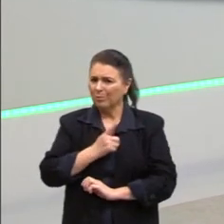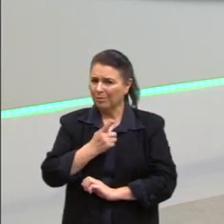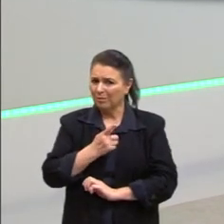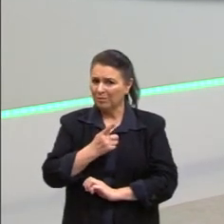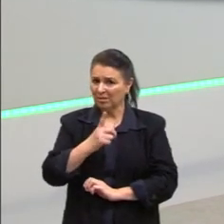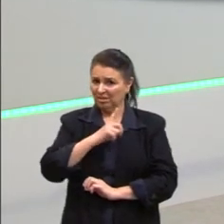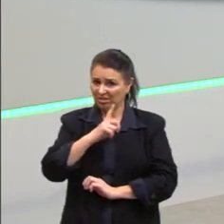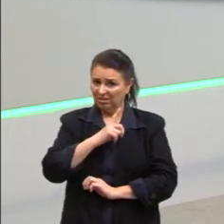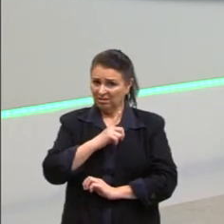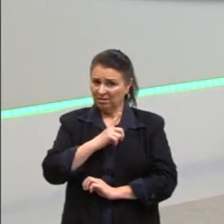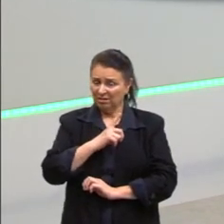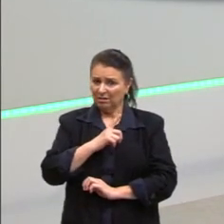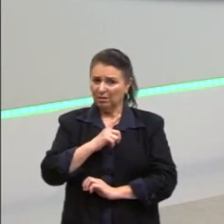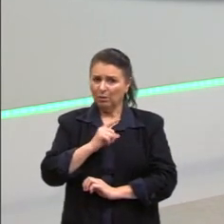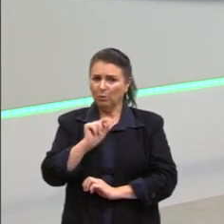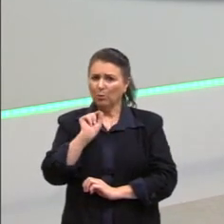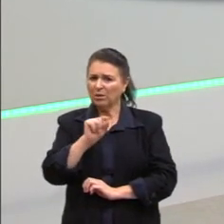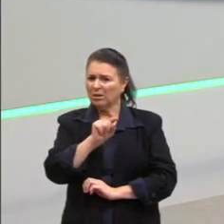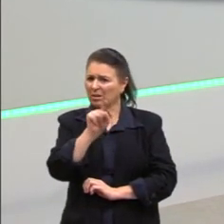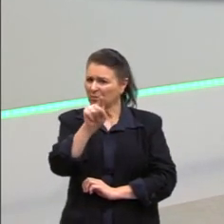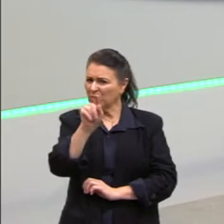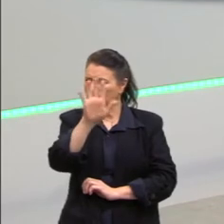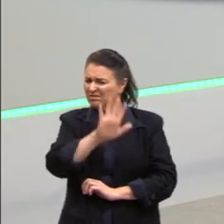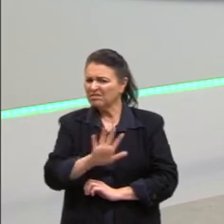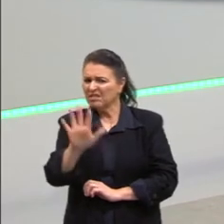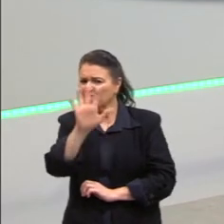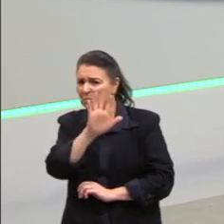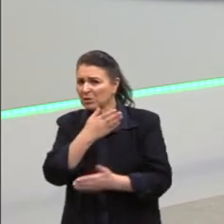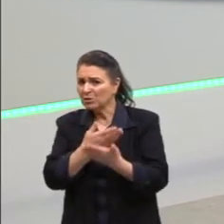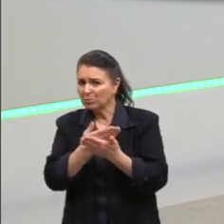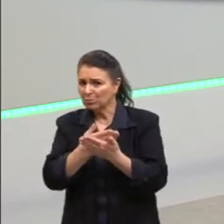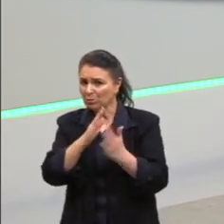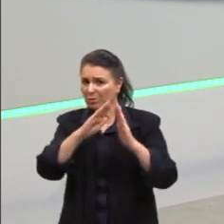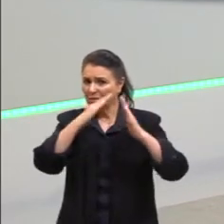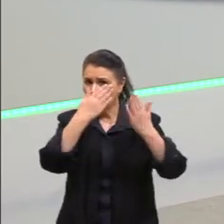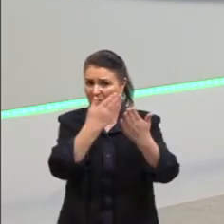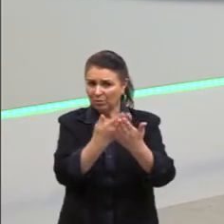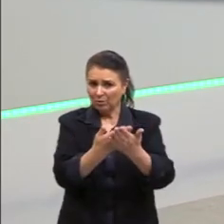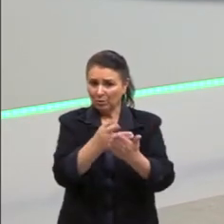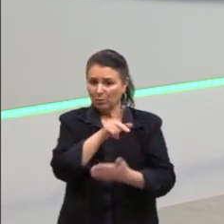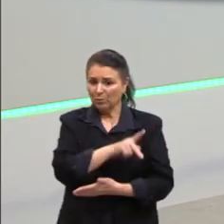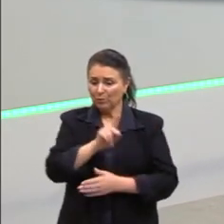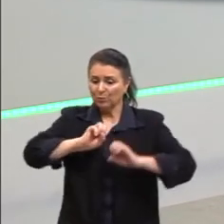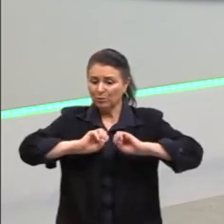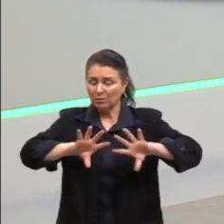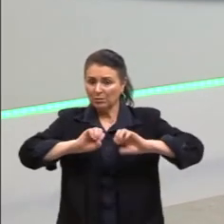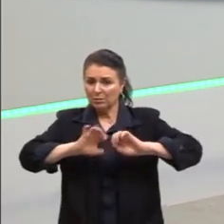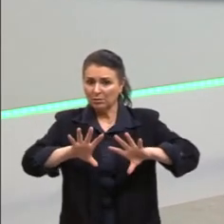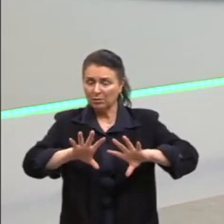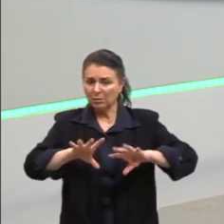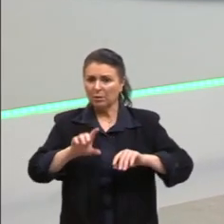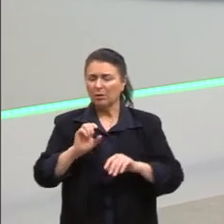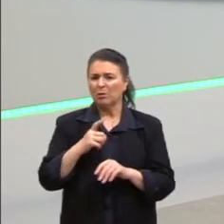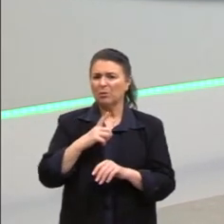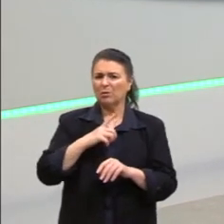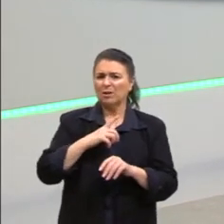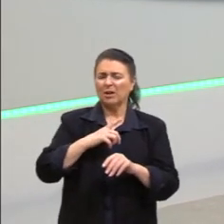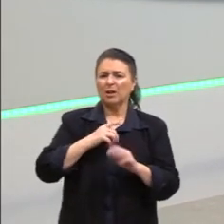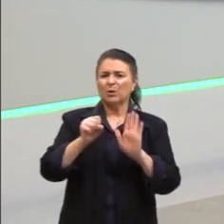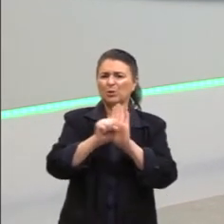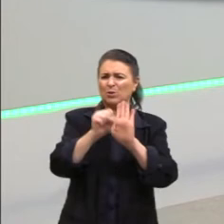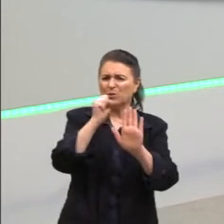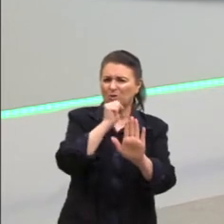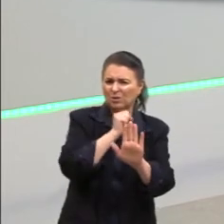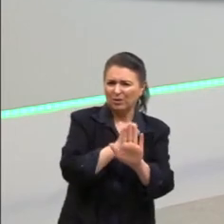fato, que é aquilo que vocês geralmente veem na escola, né? O professor ensina para vocês aí verbo, sujeito.